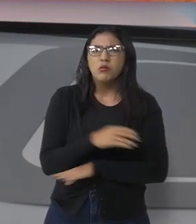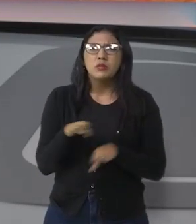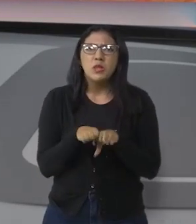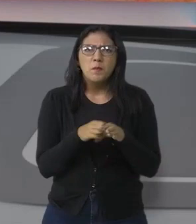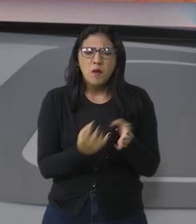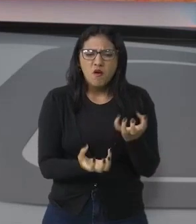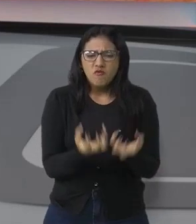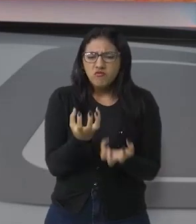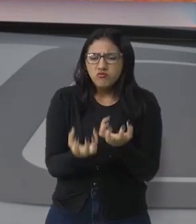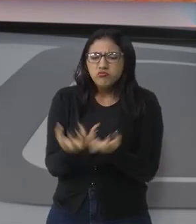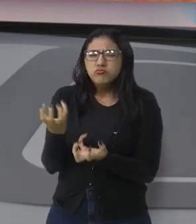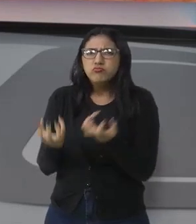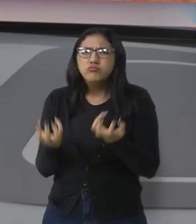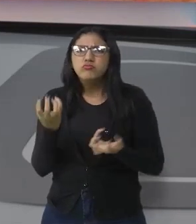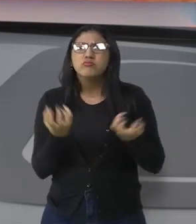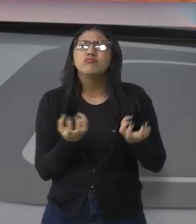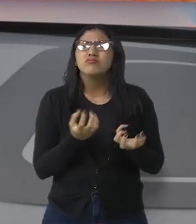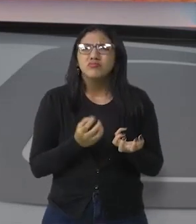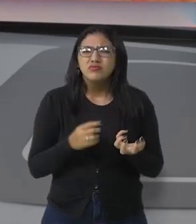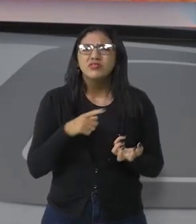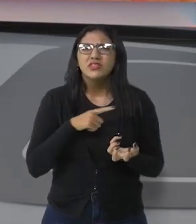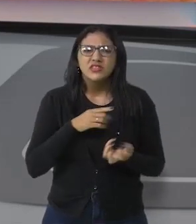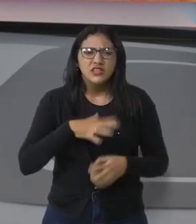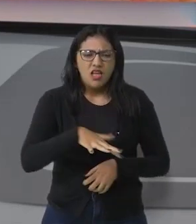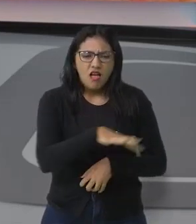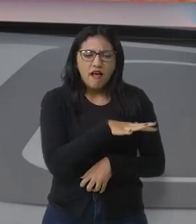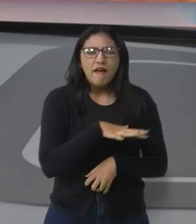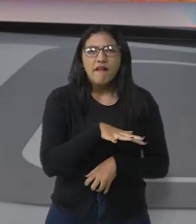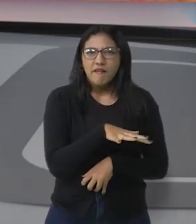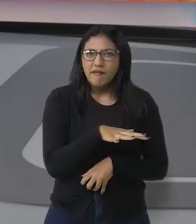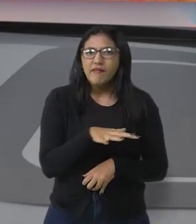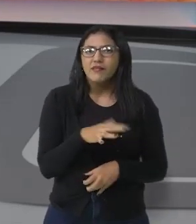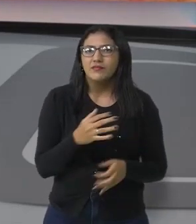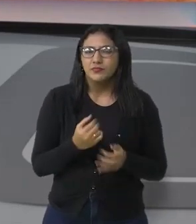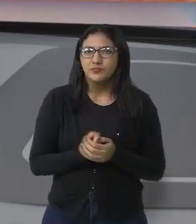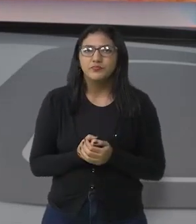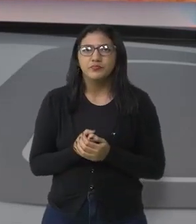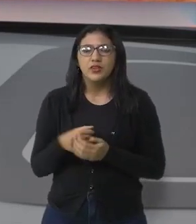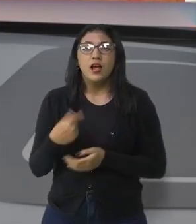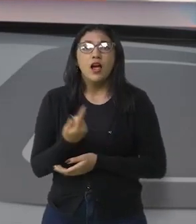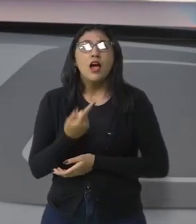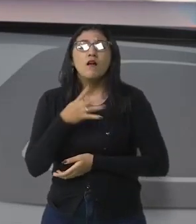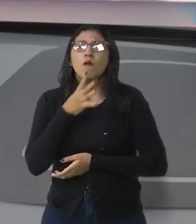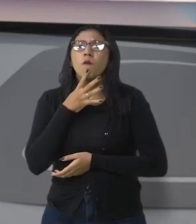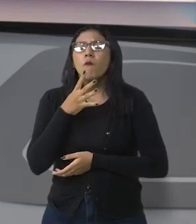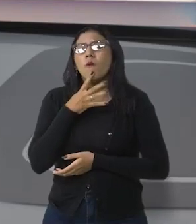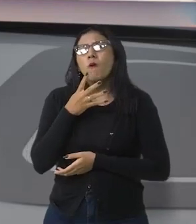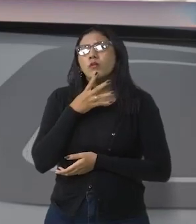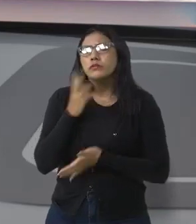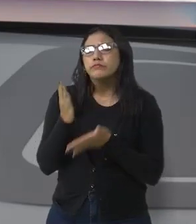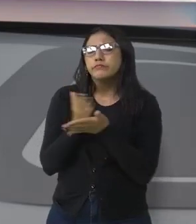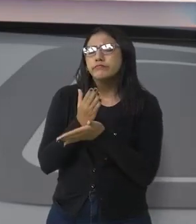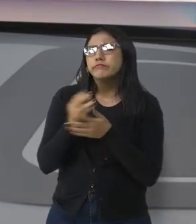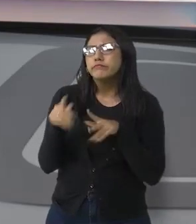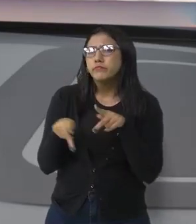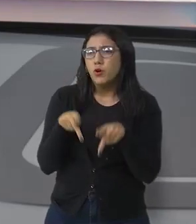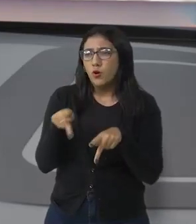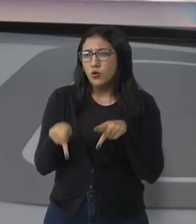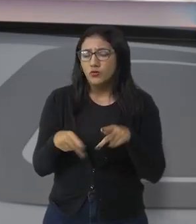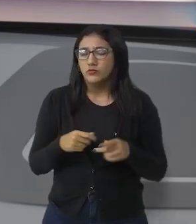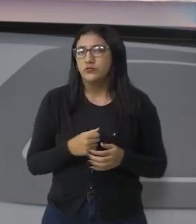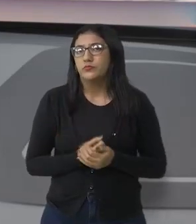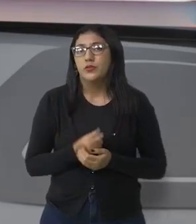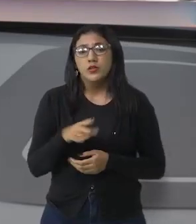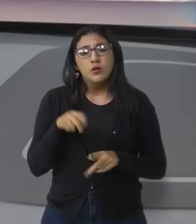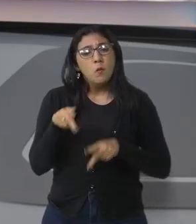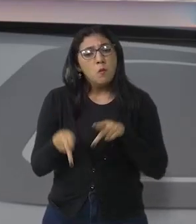invadindo as áreas, por exemplo, das reservas extrativistas. Então a gente vai conhecer um pouquinho desses povos da Amazônia. Então, as